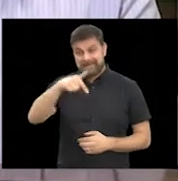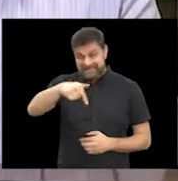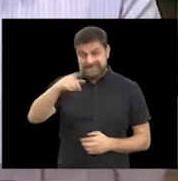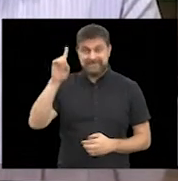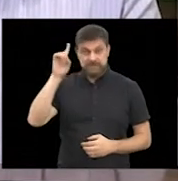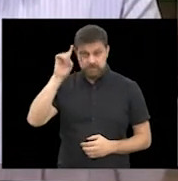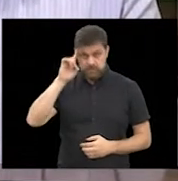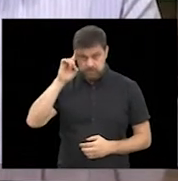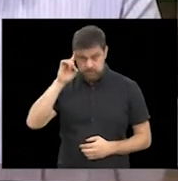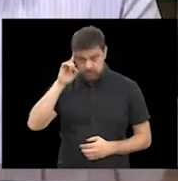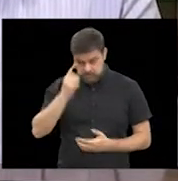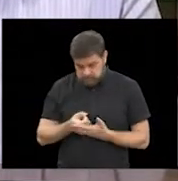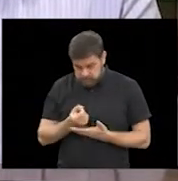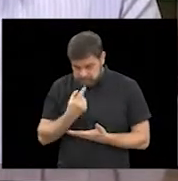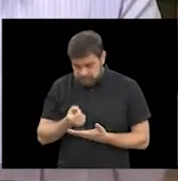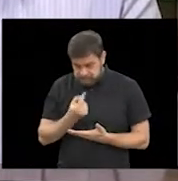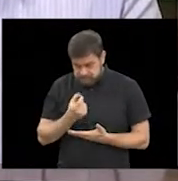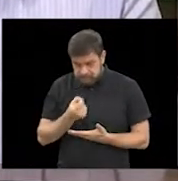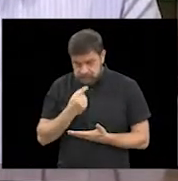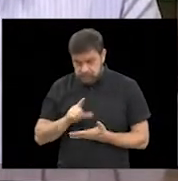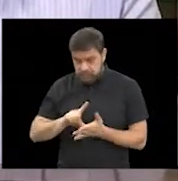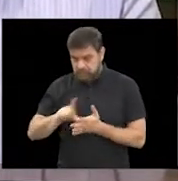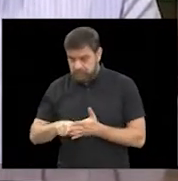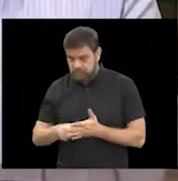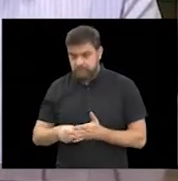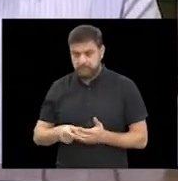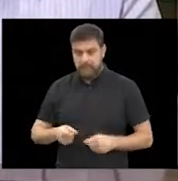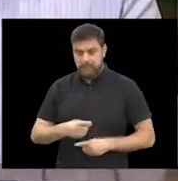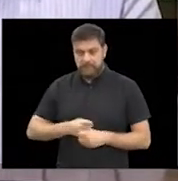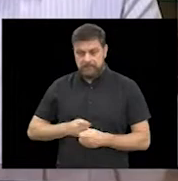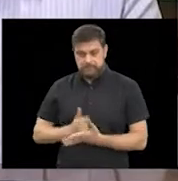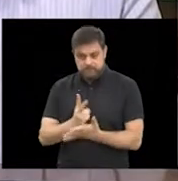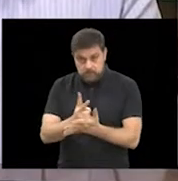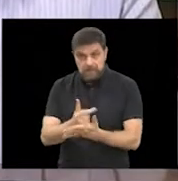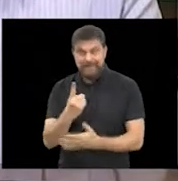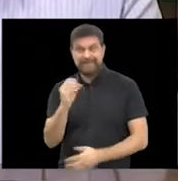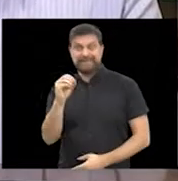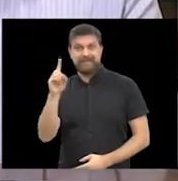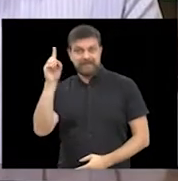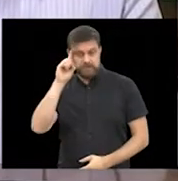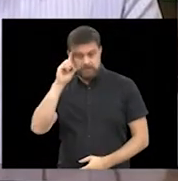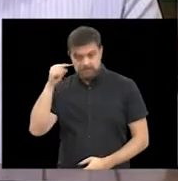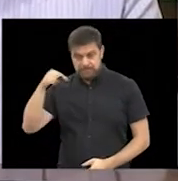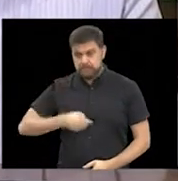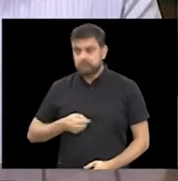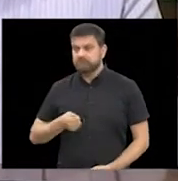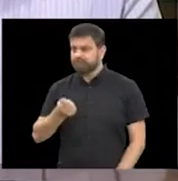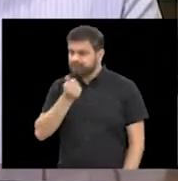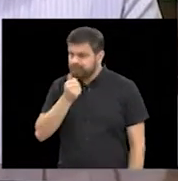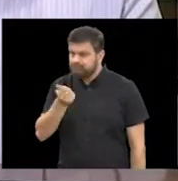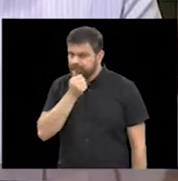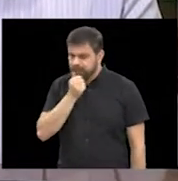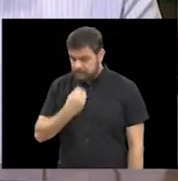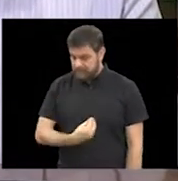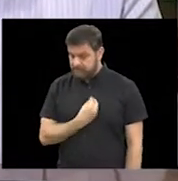7 dias no primeiro tratamento, resistente vai para 10 dias, e se ainda tiver